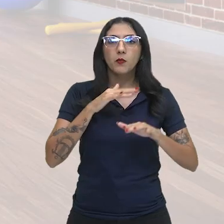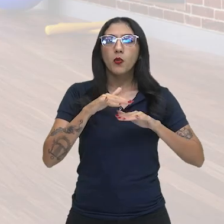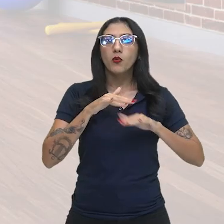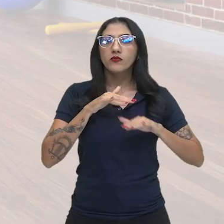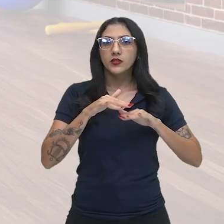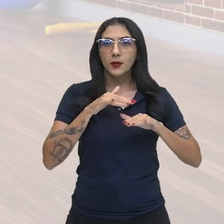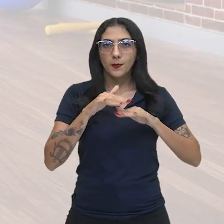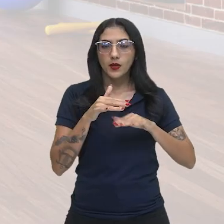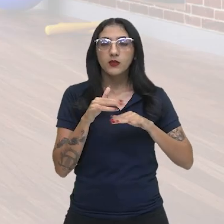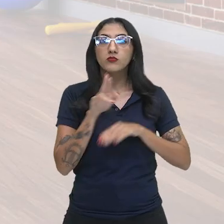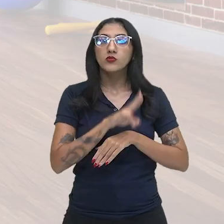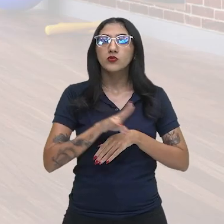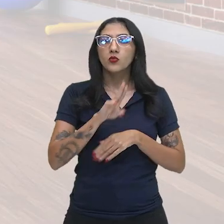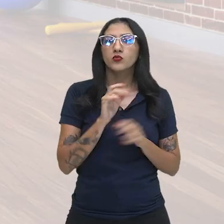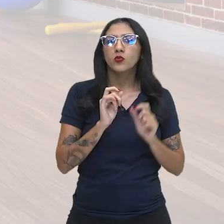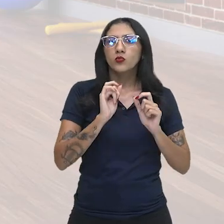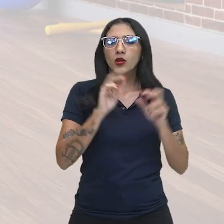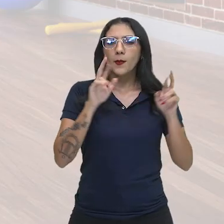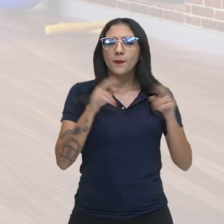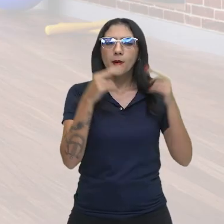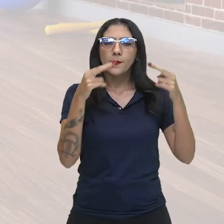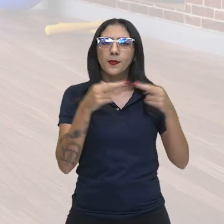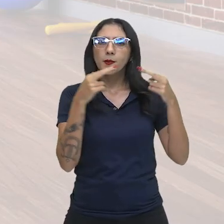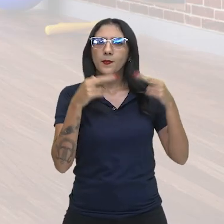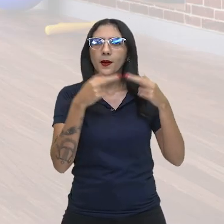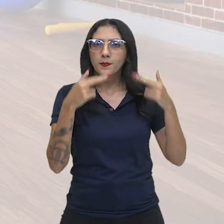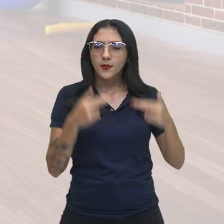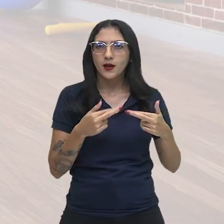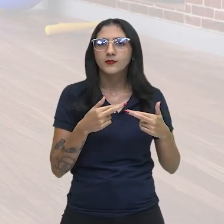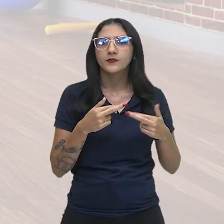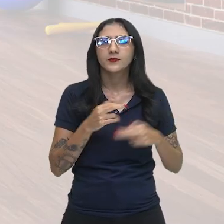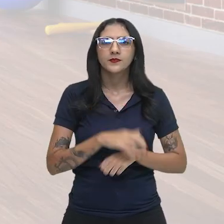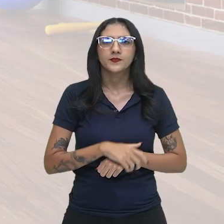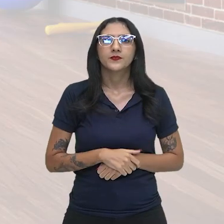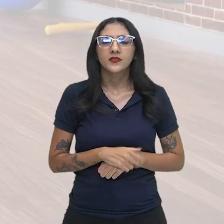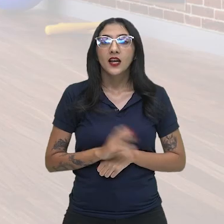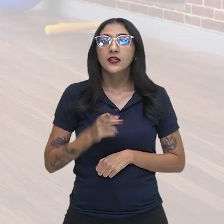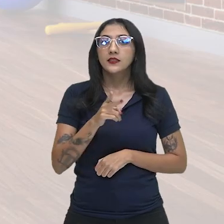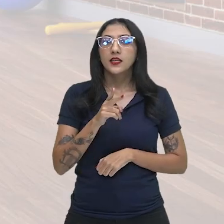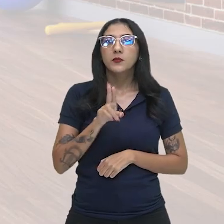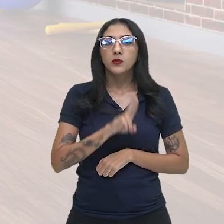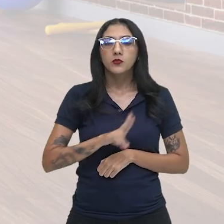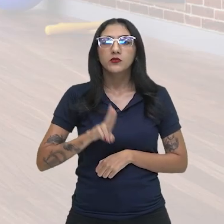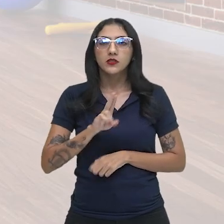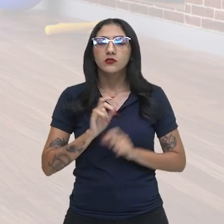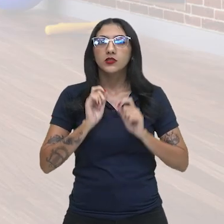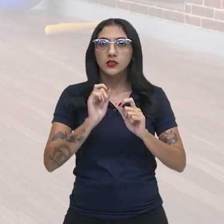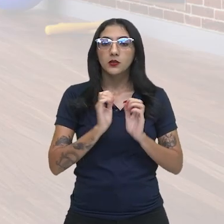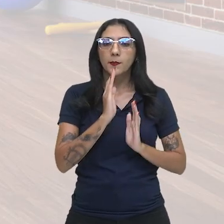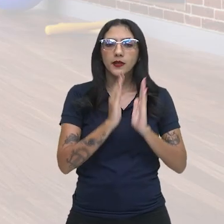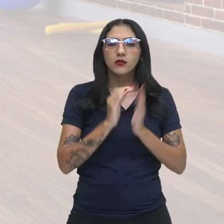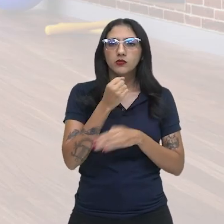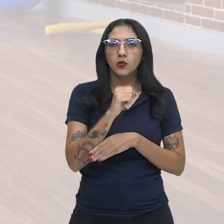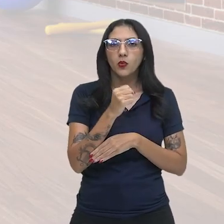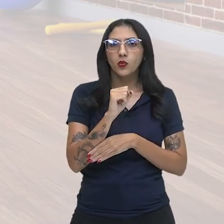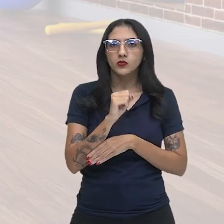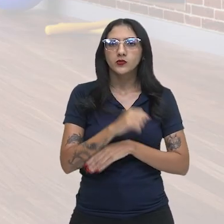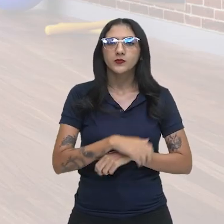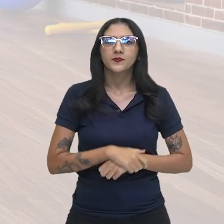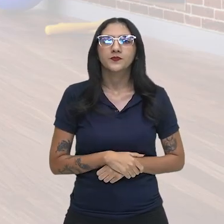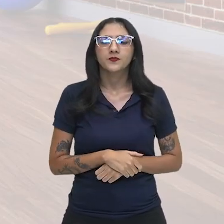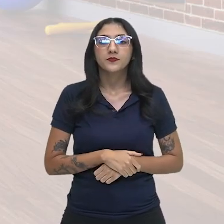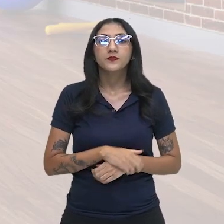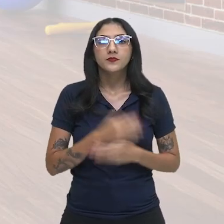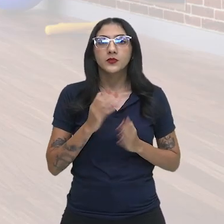movimentos coreografados, então a gente vai trabalhar a nossa coordenação, sempre contando 8 tempos, tá bom?